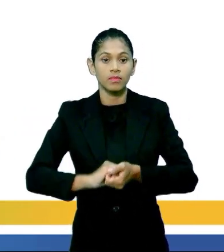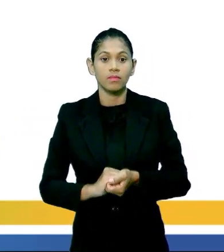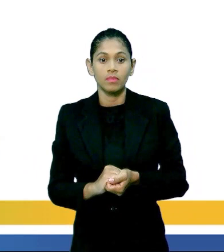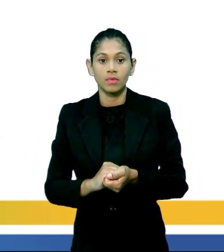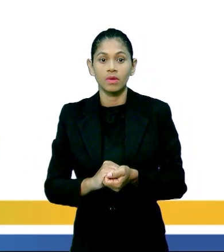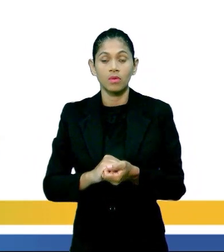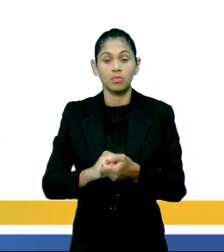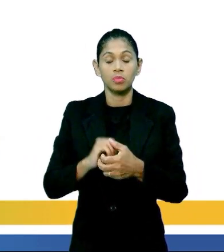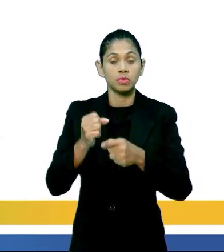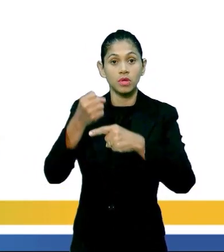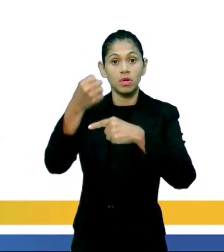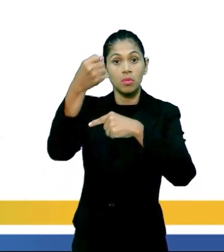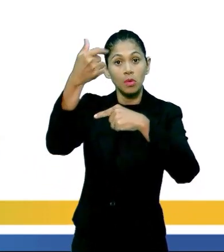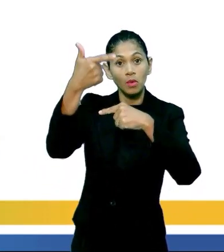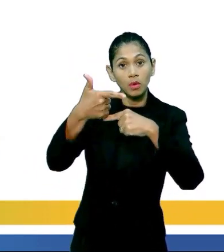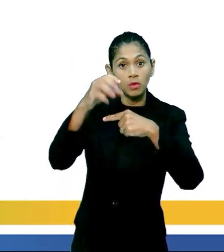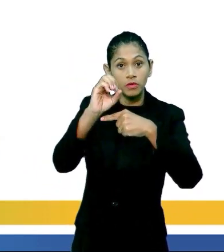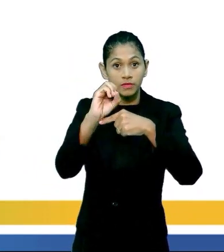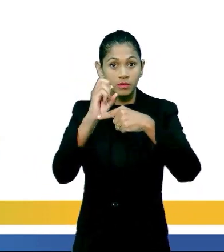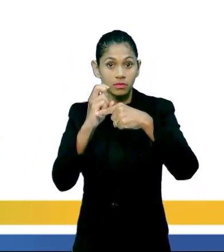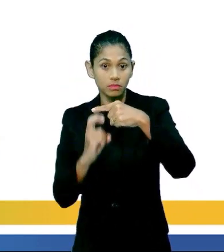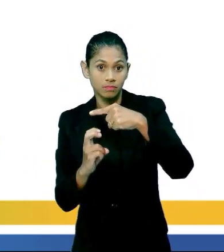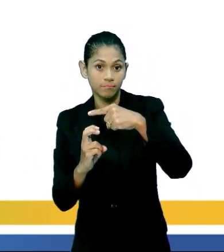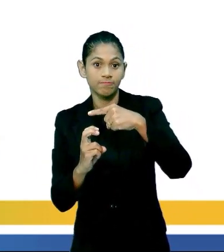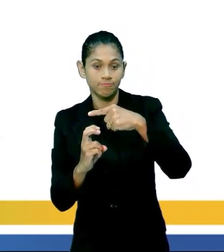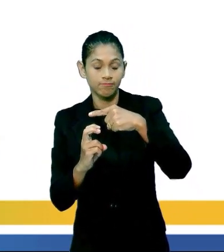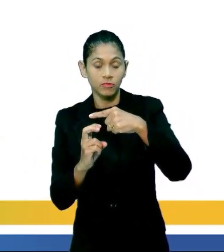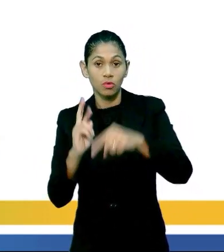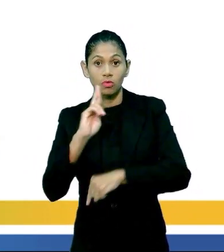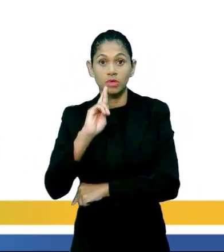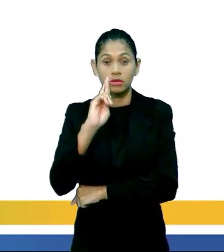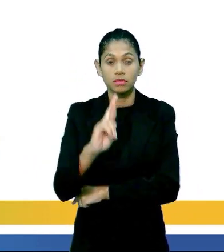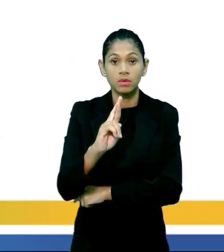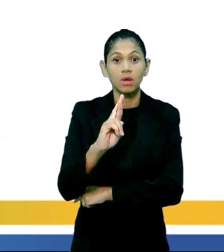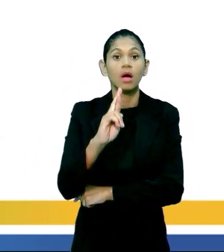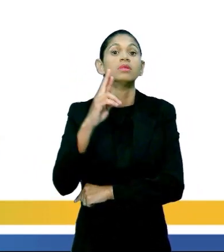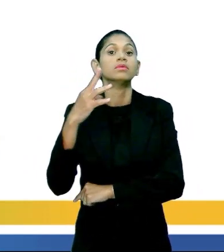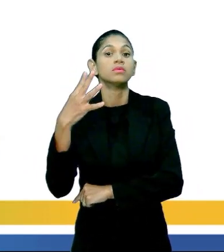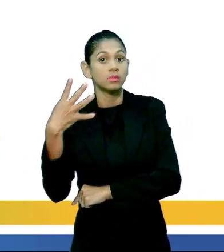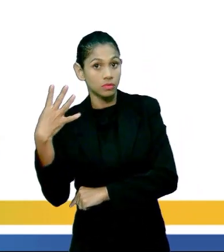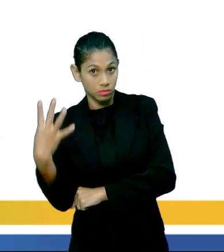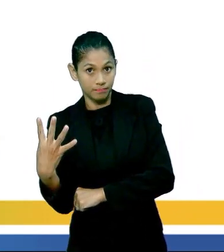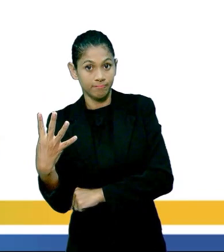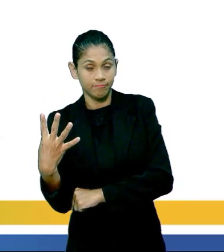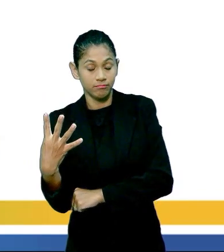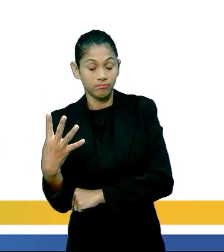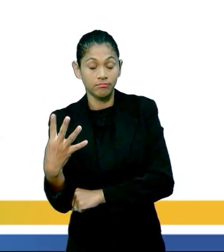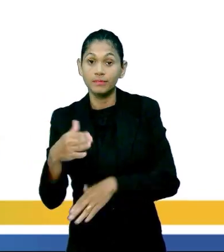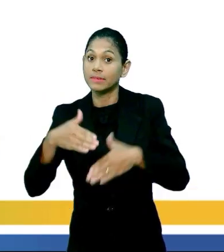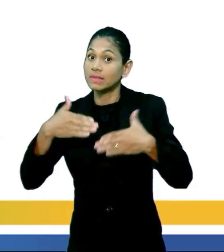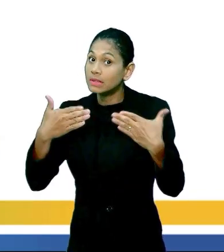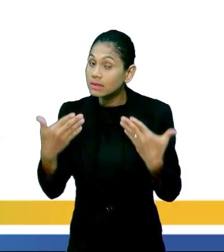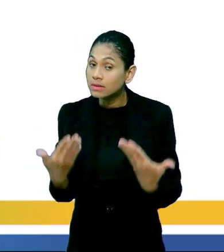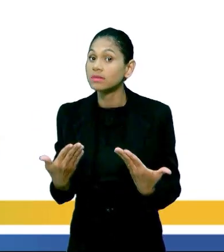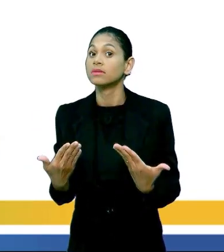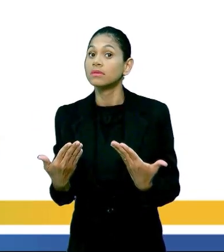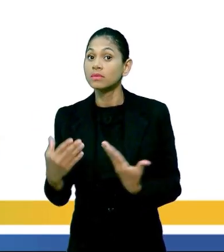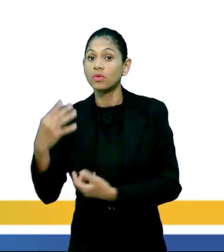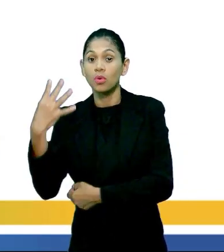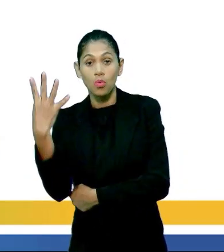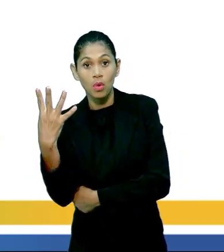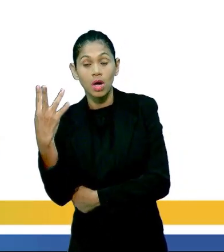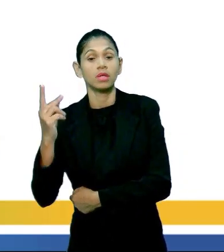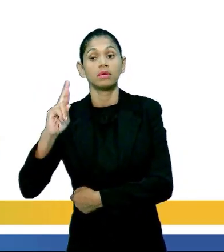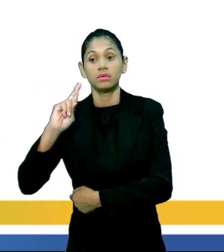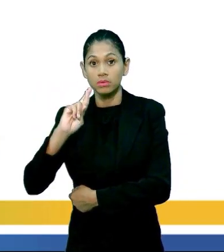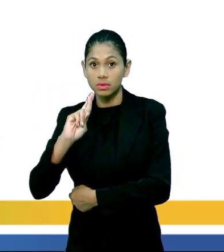20 sobre 5. E tem como resultado o número 4. Logo, 4 é a razão entre